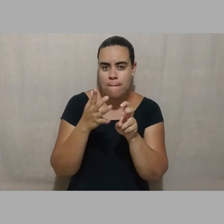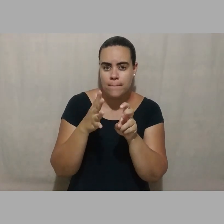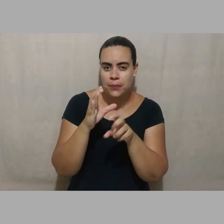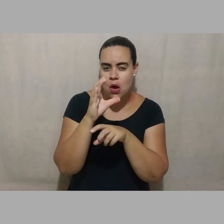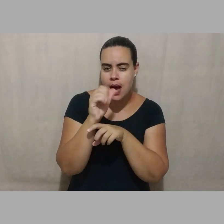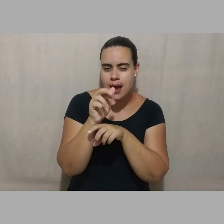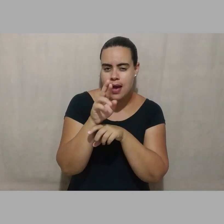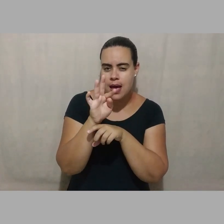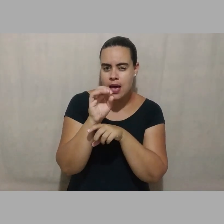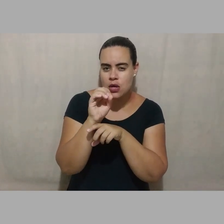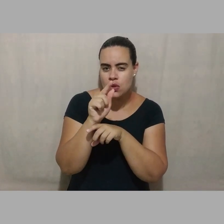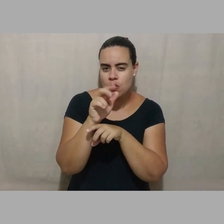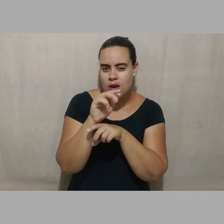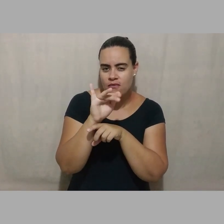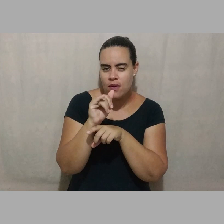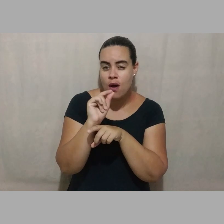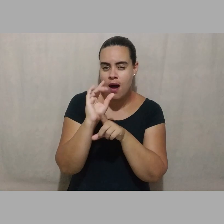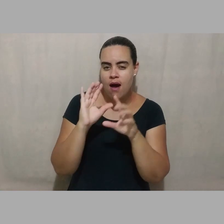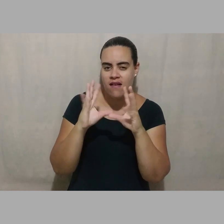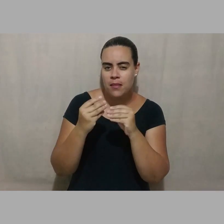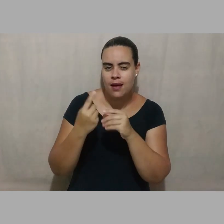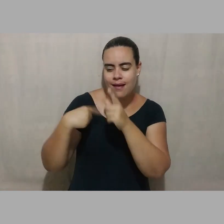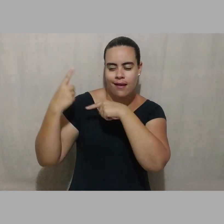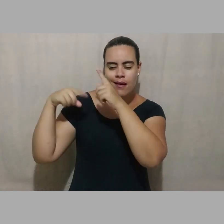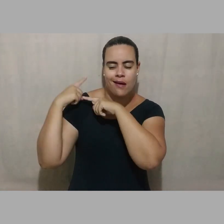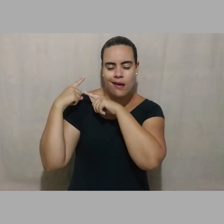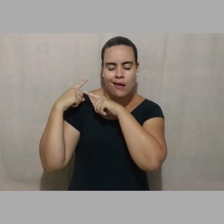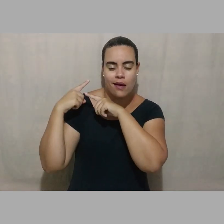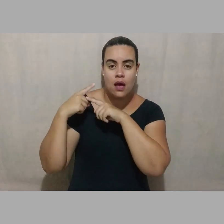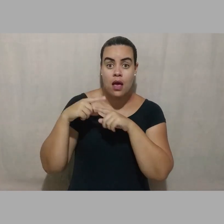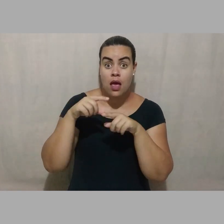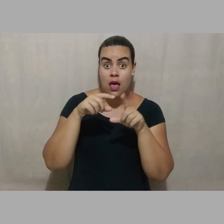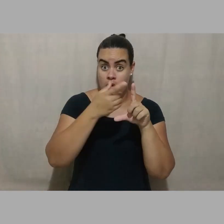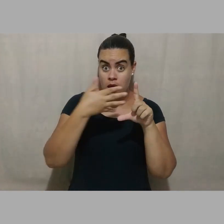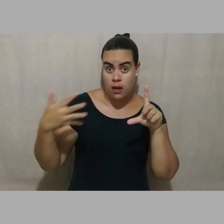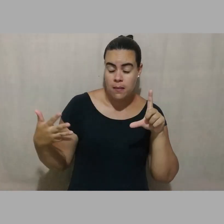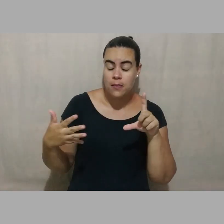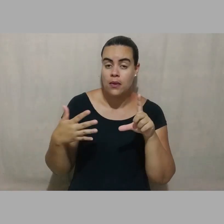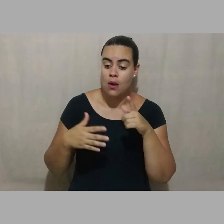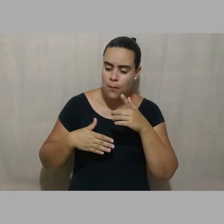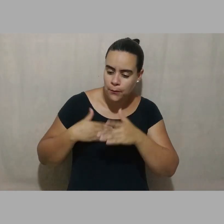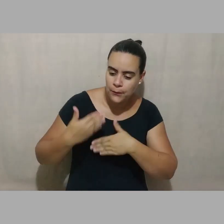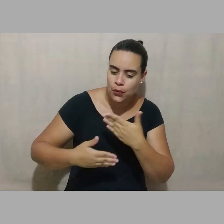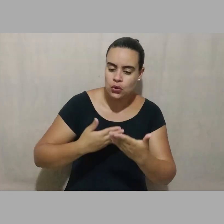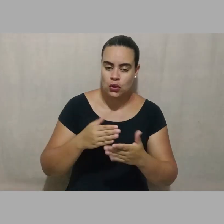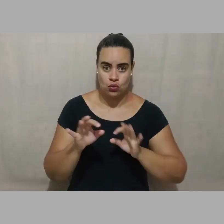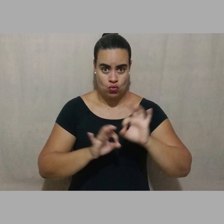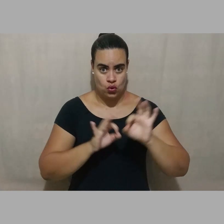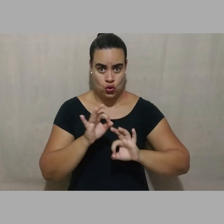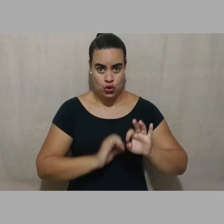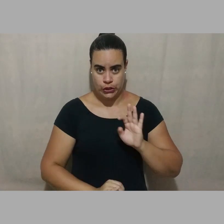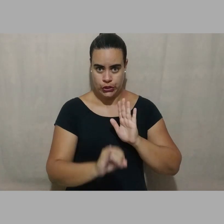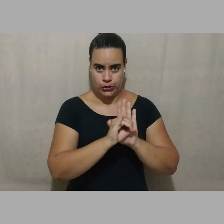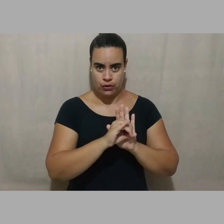uma cartografia da ancestralidade LGBTQIA+, no processo de construção identitária do